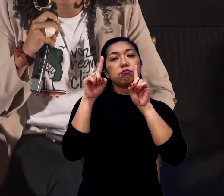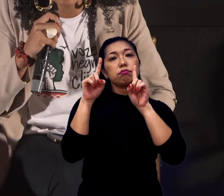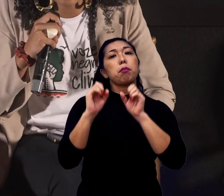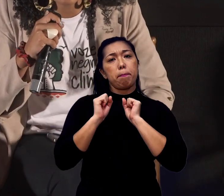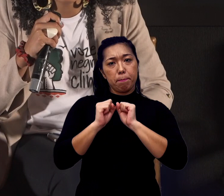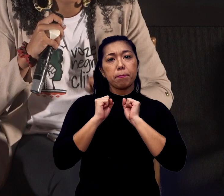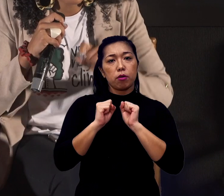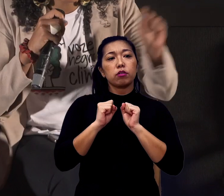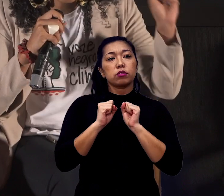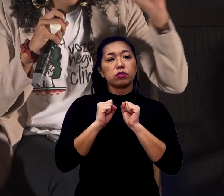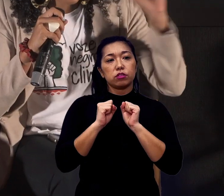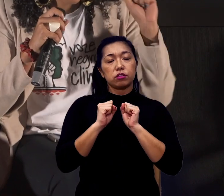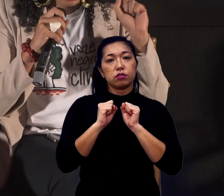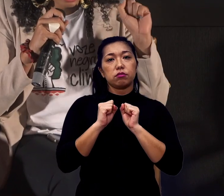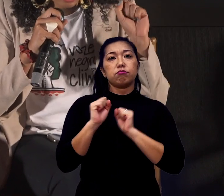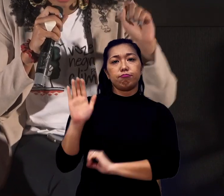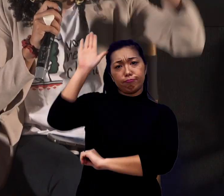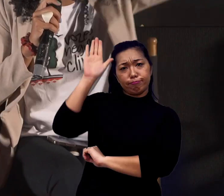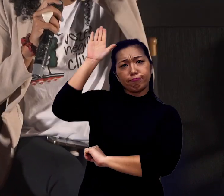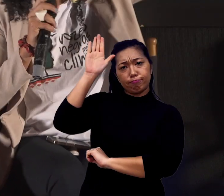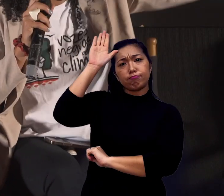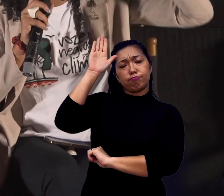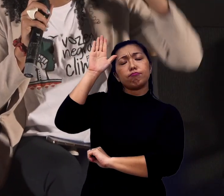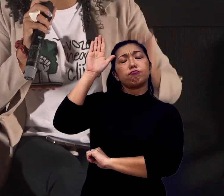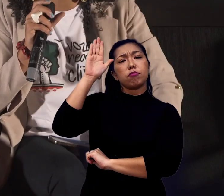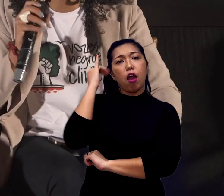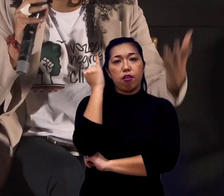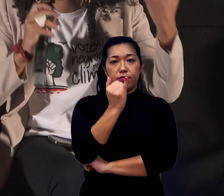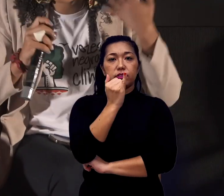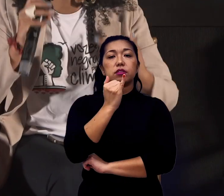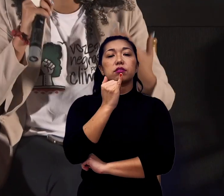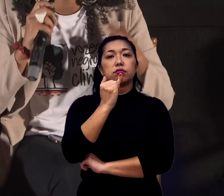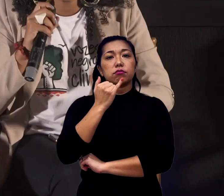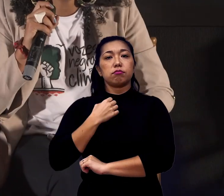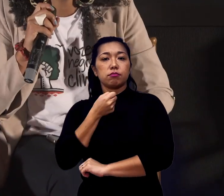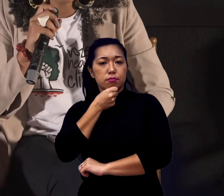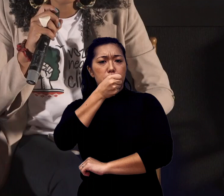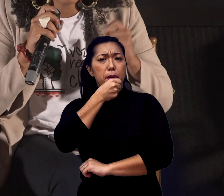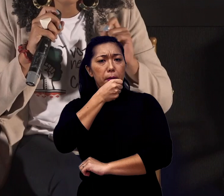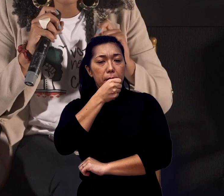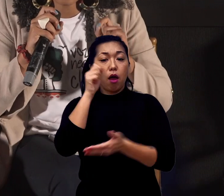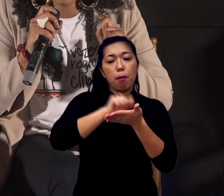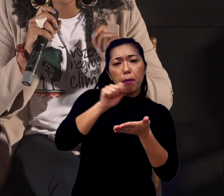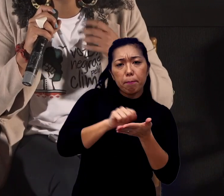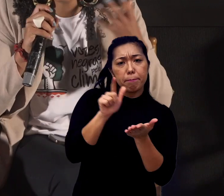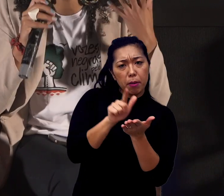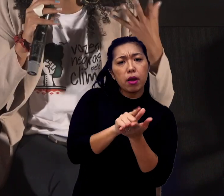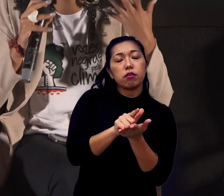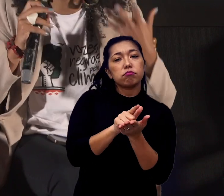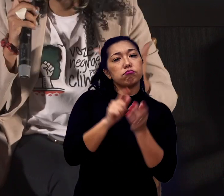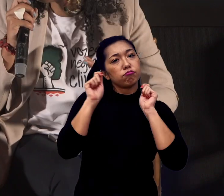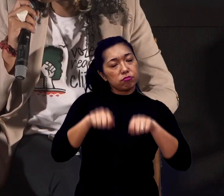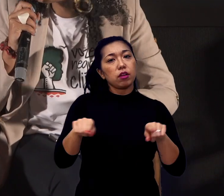nossos debatedores, o pessoal vai estar coletando. É só fazer um sinalzinho que a gente vai até você, vai te entregar um papel, e